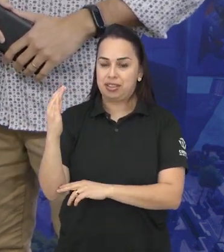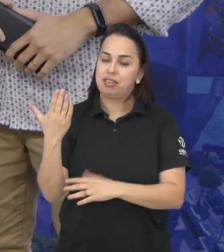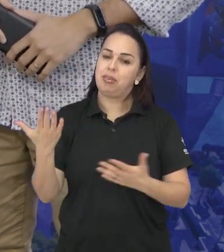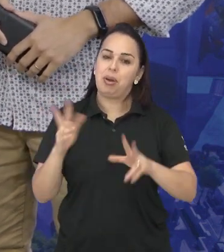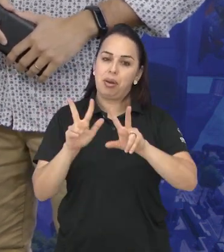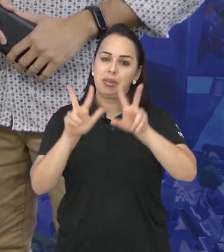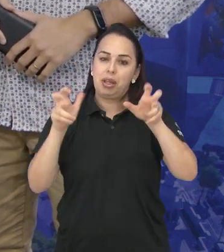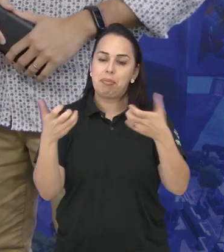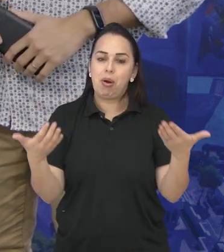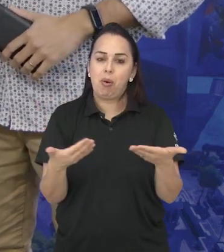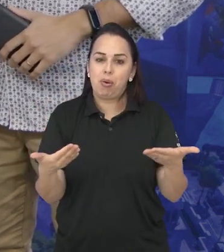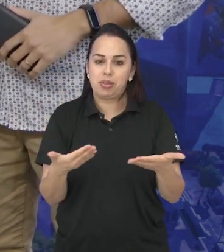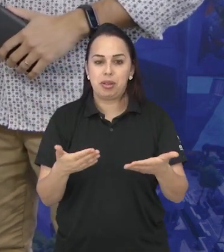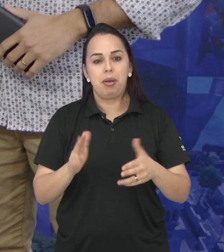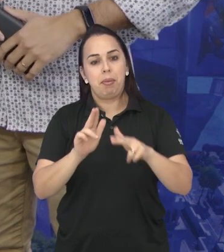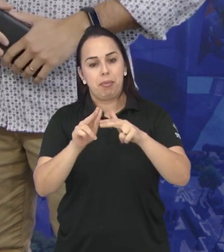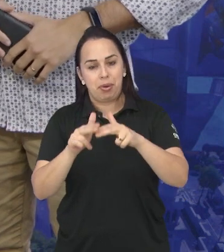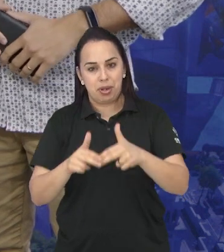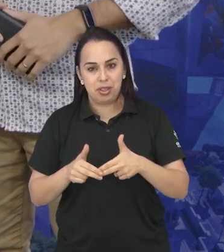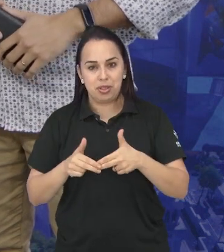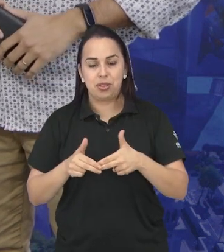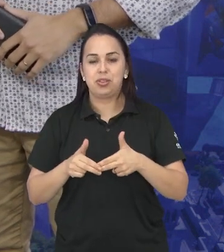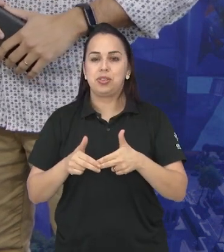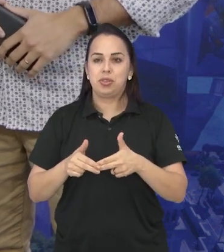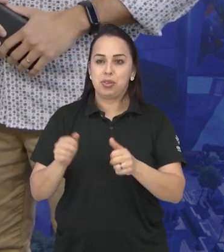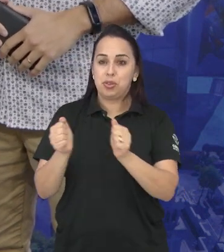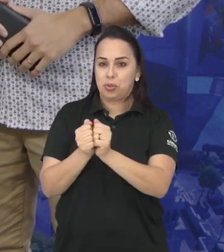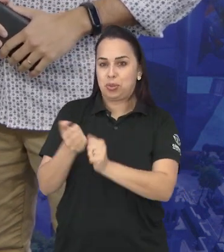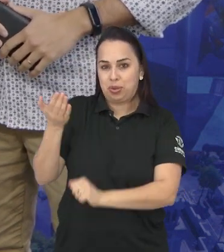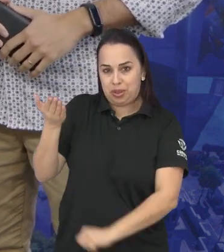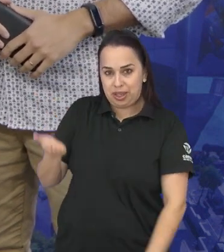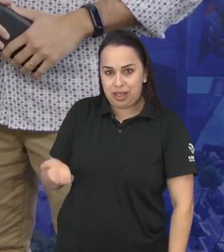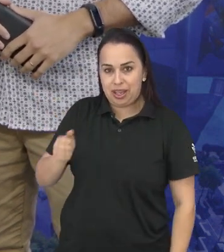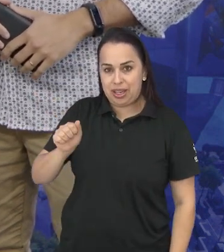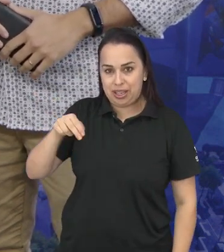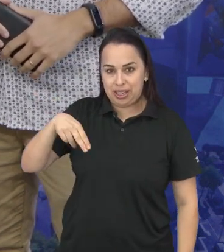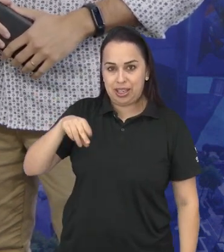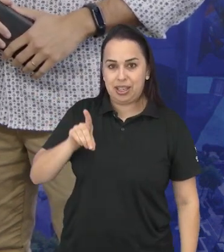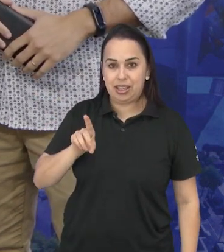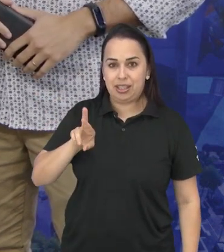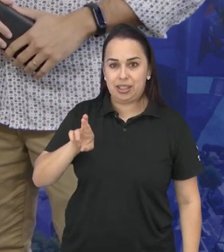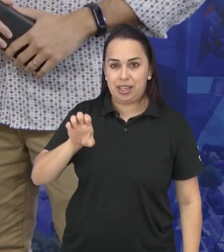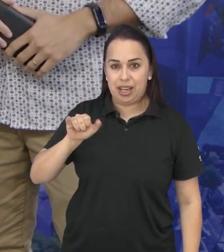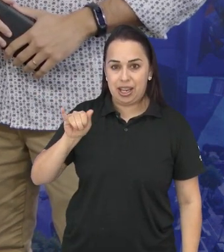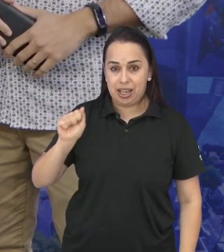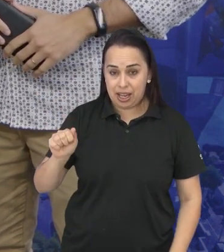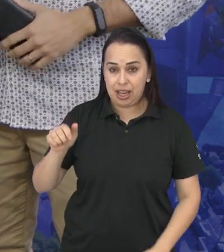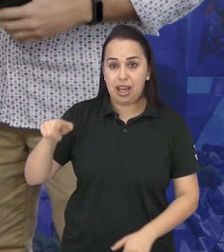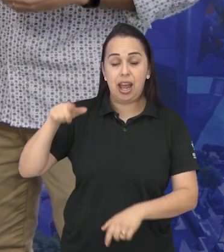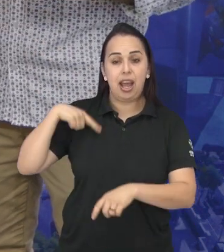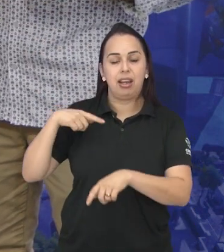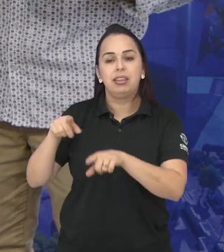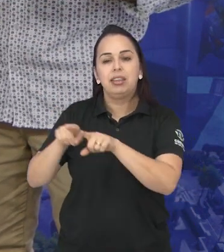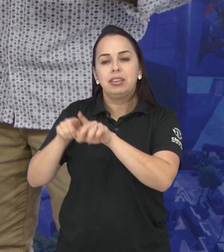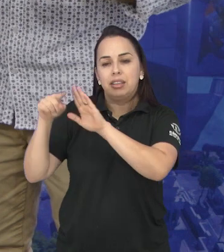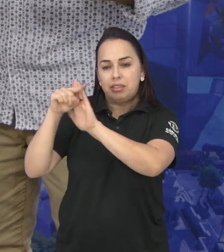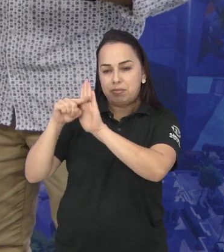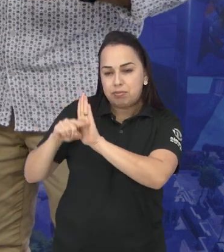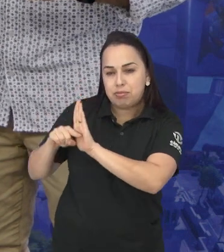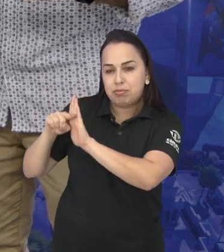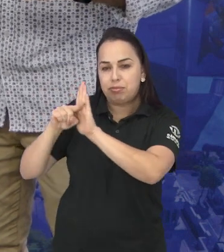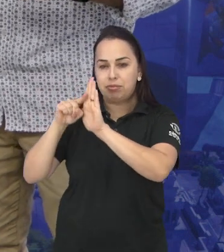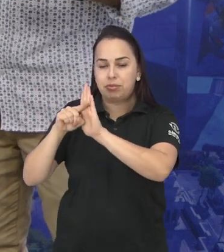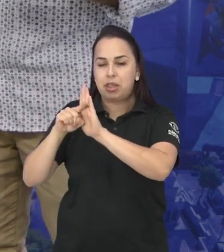hoje. Por isso eu estou aqui com a Andréa Sorice Genaro, que é doutora em Engenharia e Tecnologias Espaciais e também